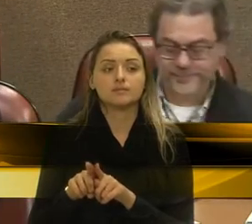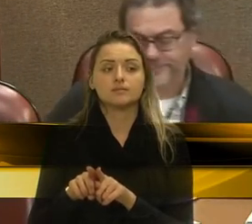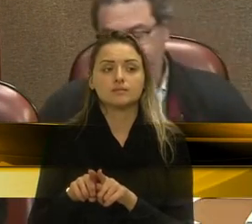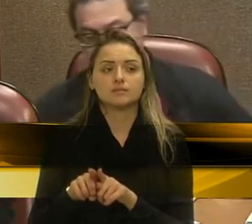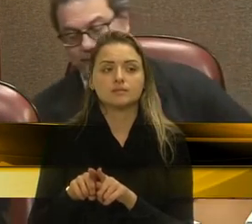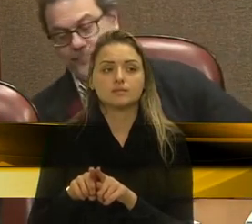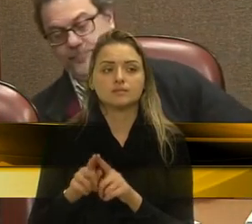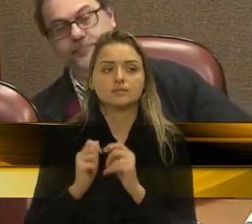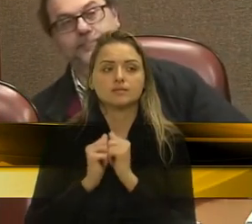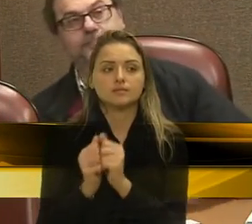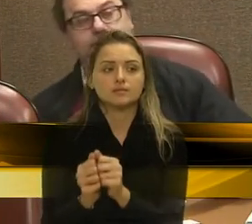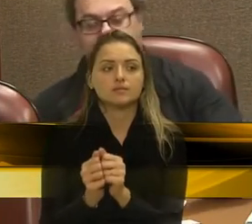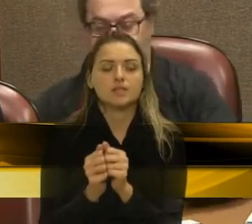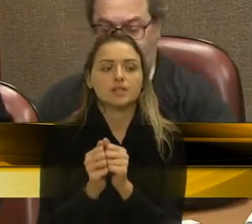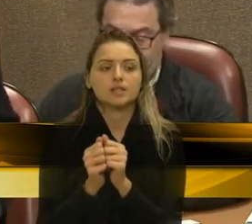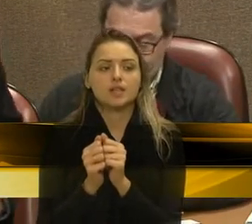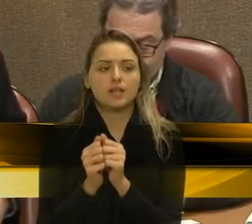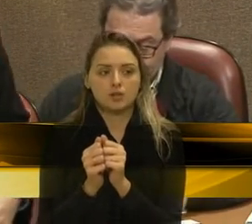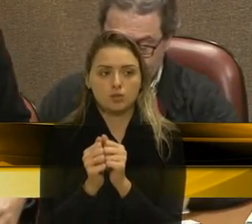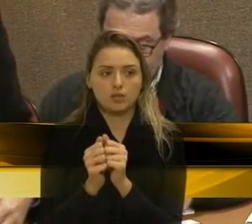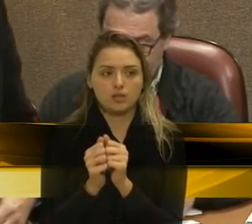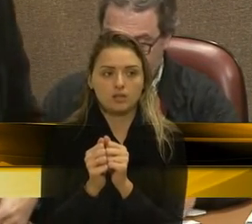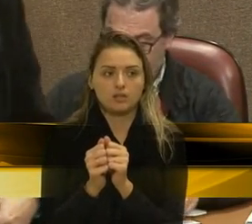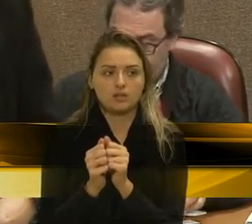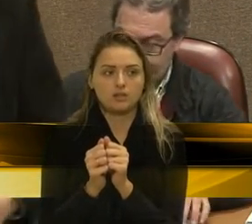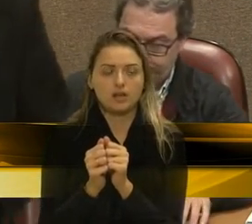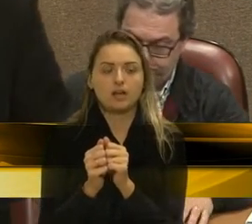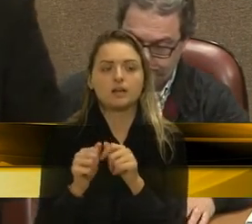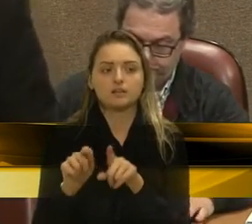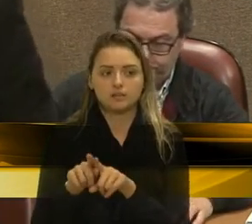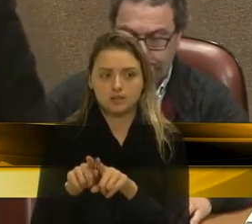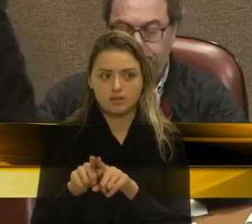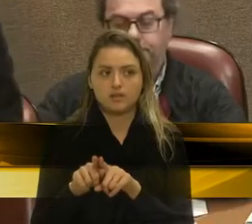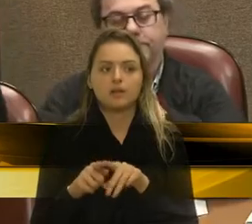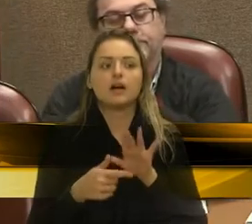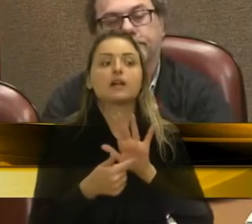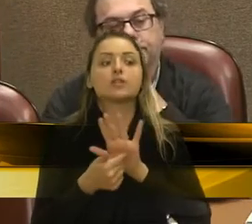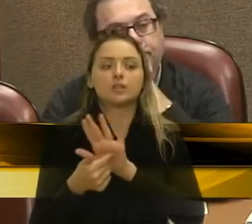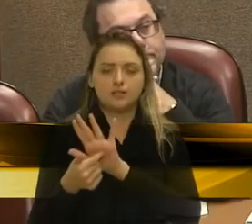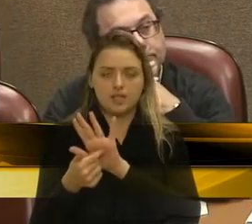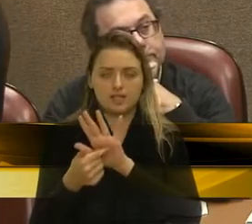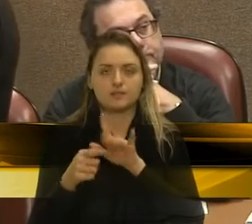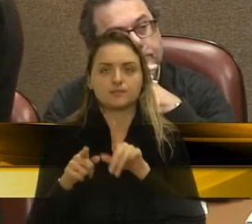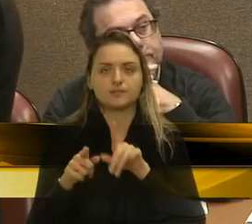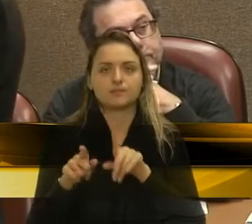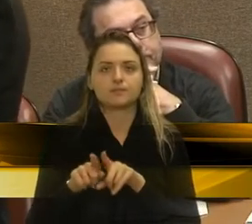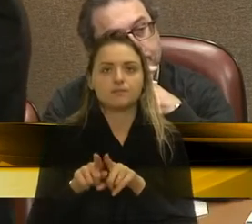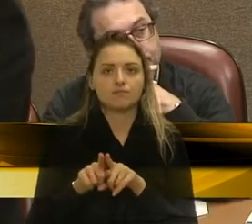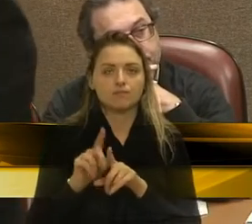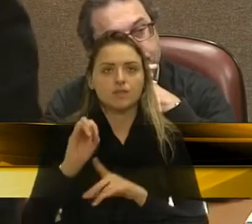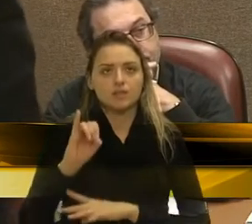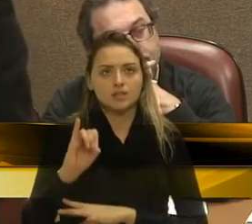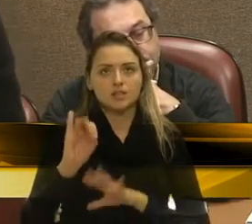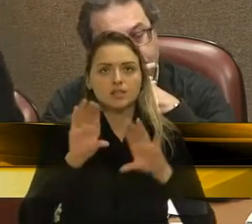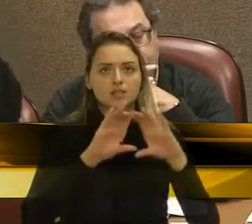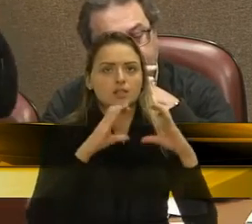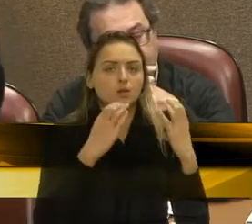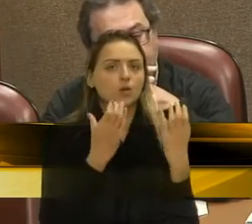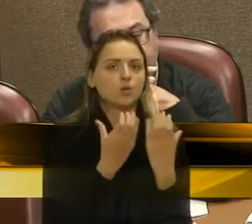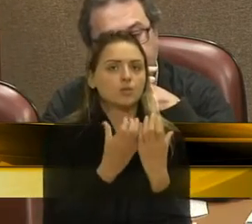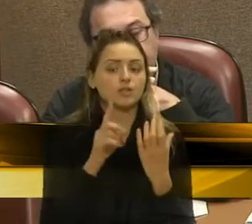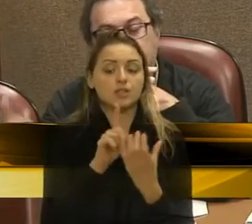essa matéria. Nós sabemos da importância, vereador Fiuza, de que se uma comunidade